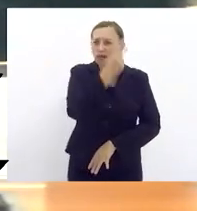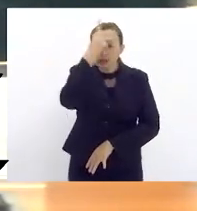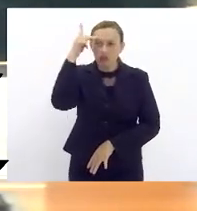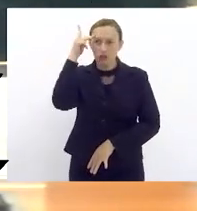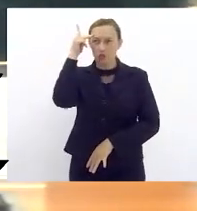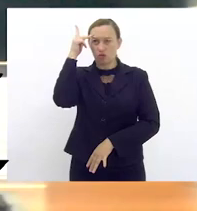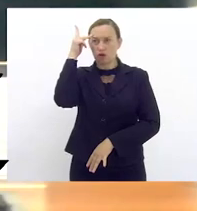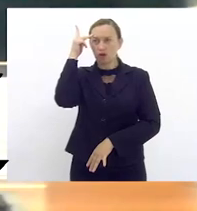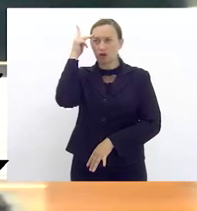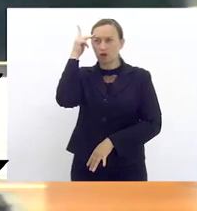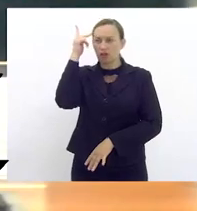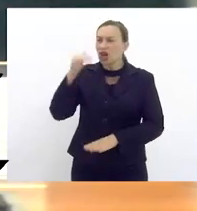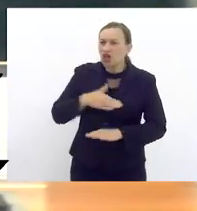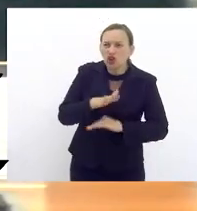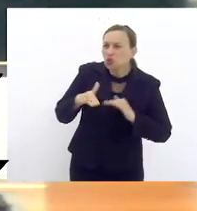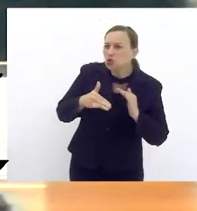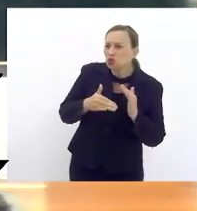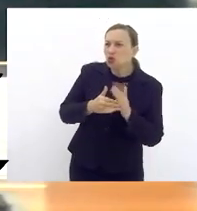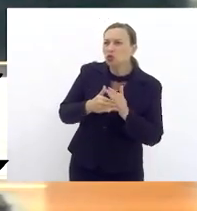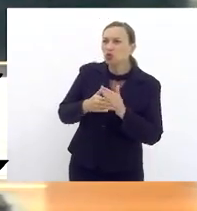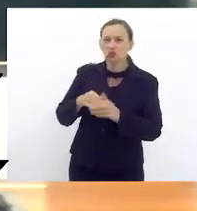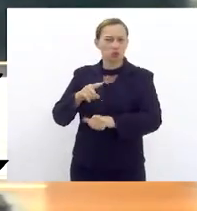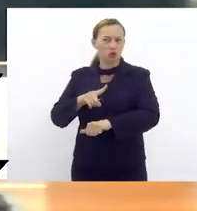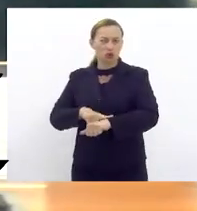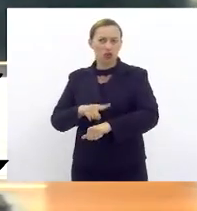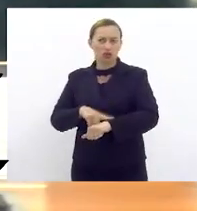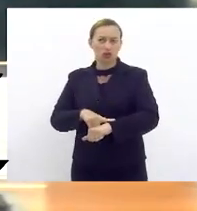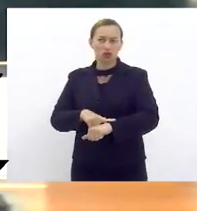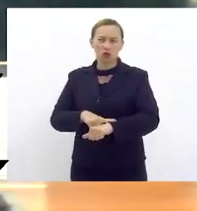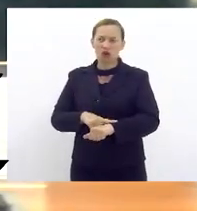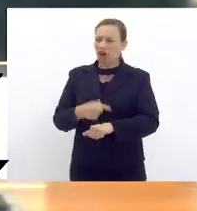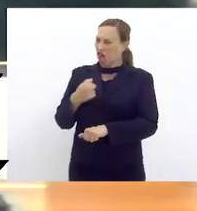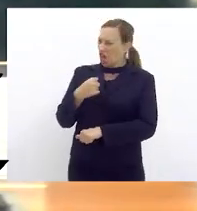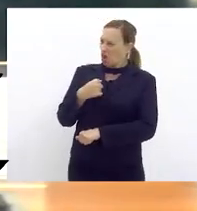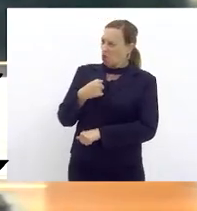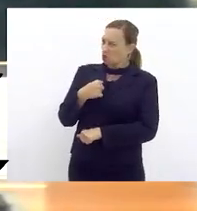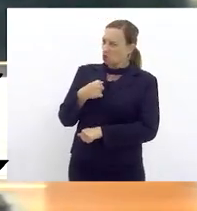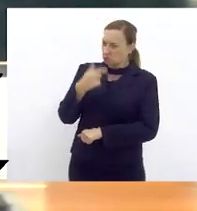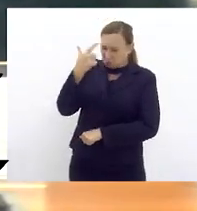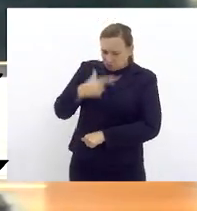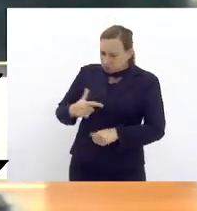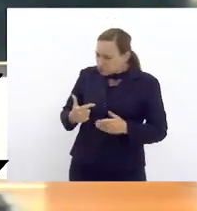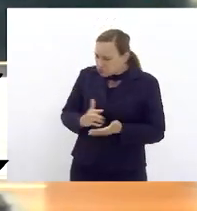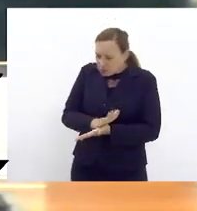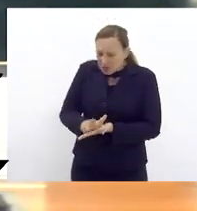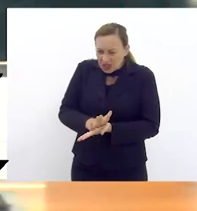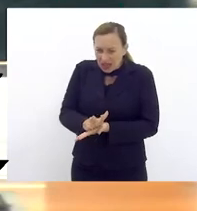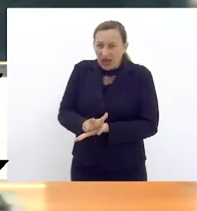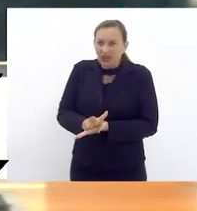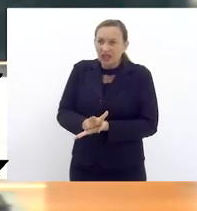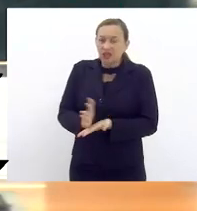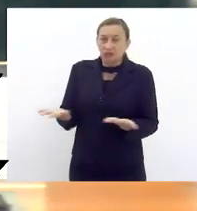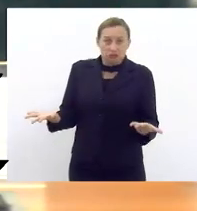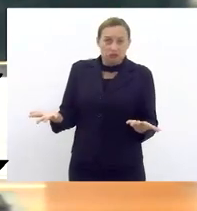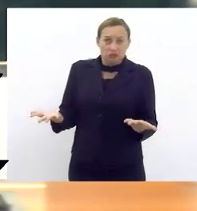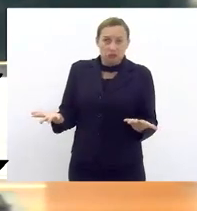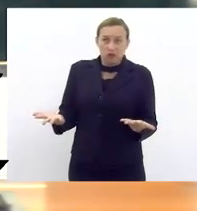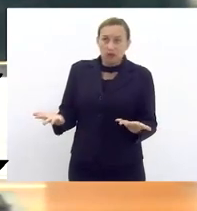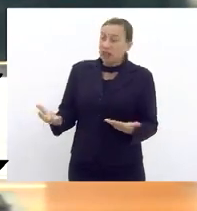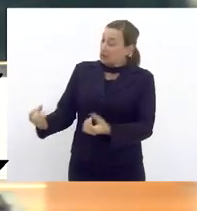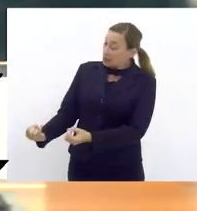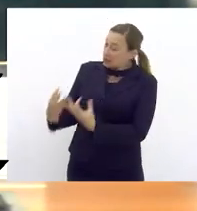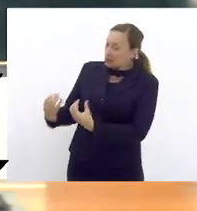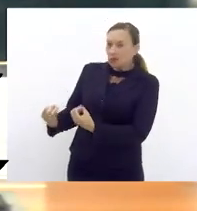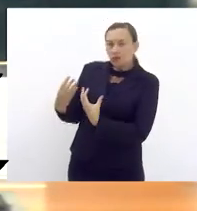Em qual em todos os sentidos e não seria eu né que seria educado pelos meus pais